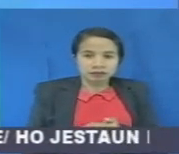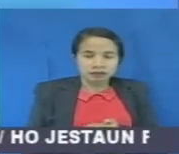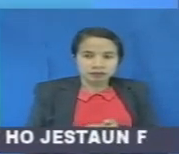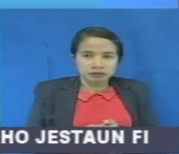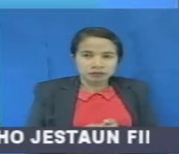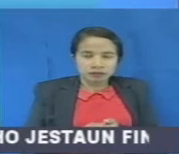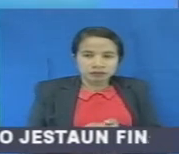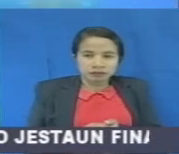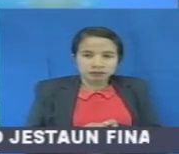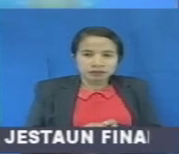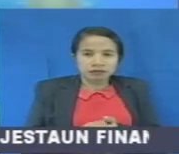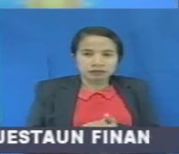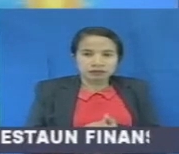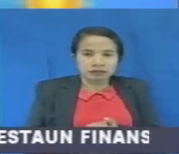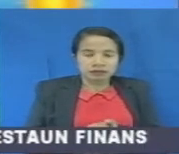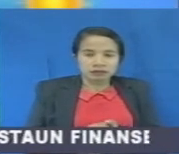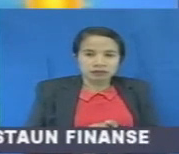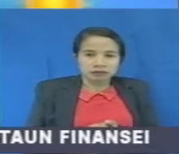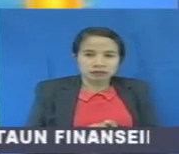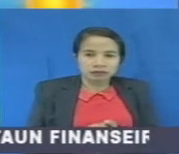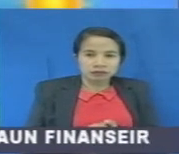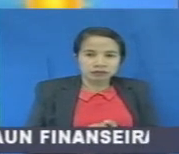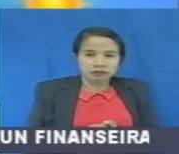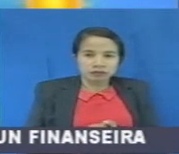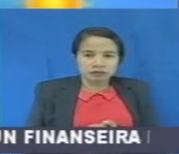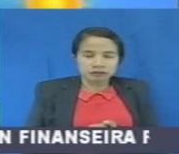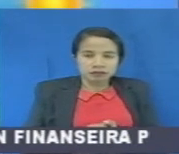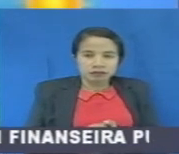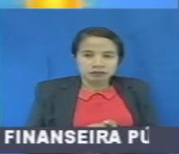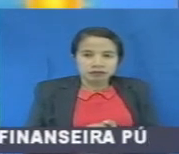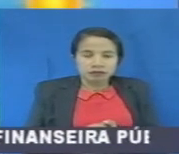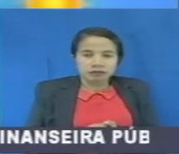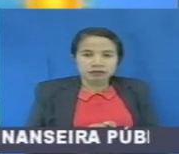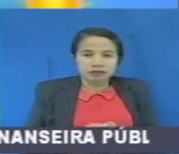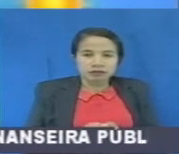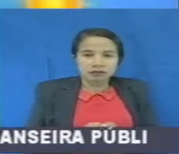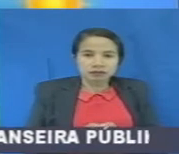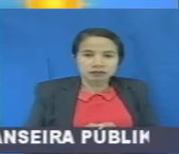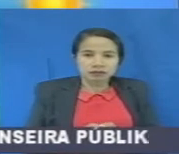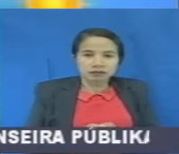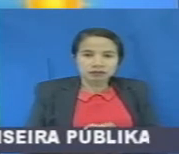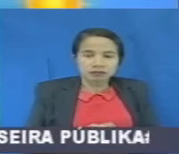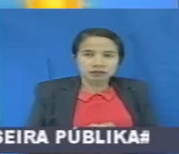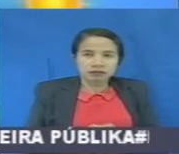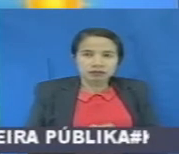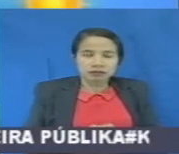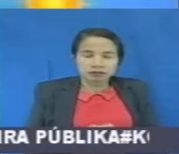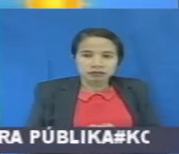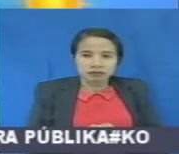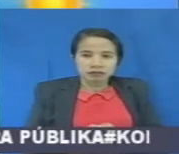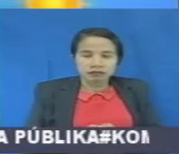Amanhã capital de Jakarta, onde condição tempo udah na temperatura mínimo 24, na temperatura máximo 29